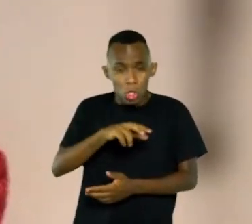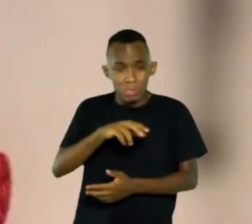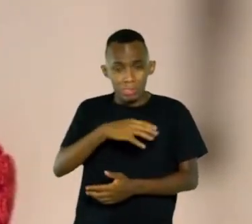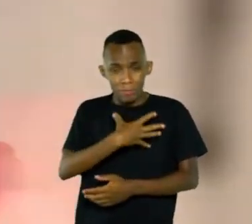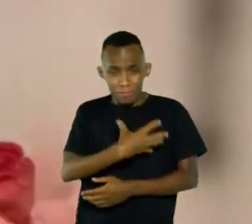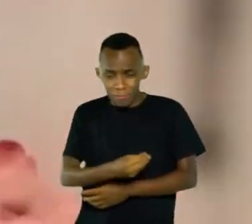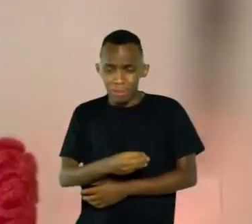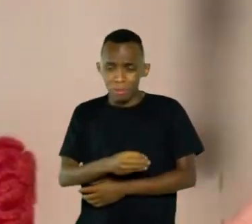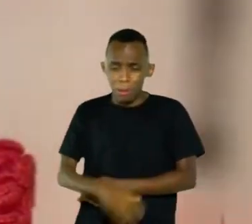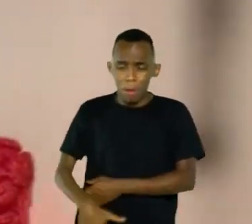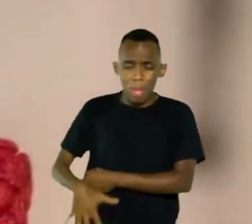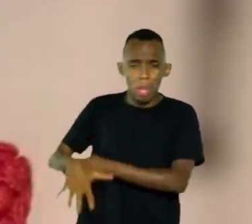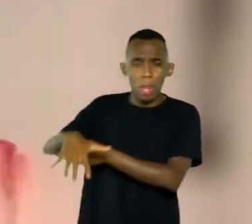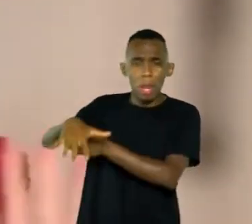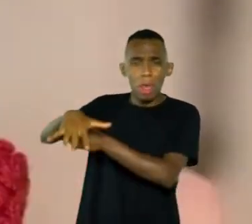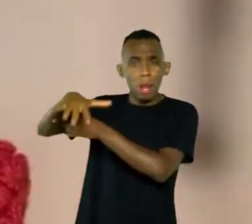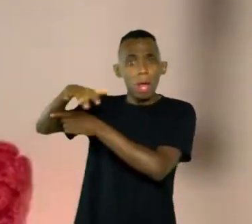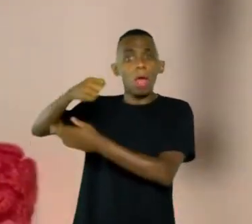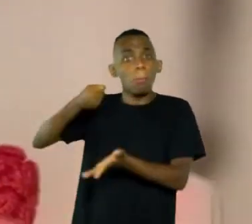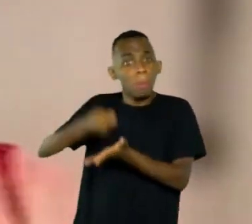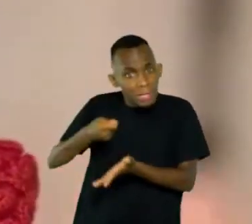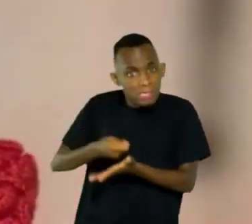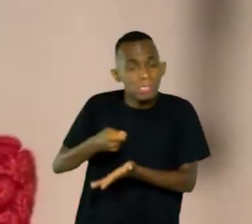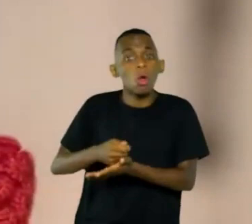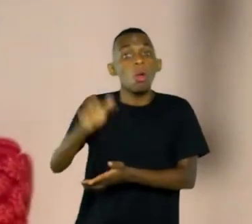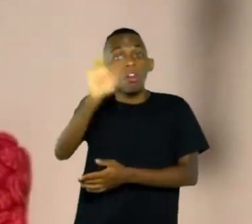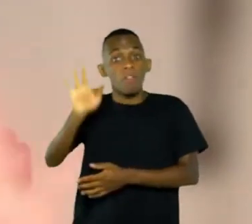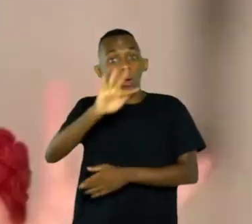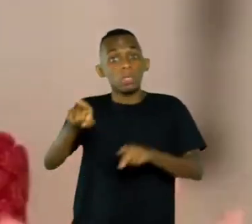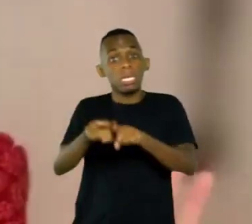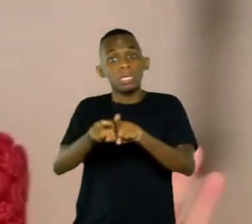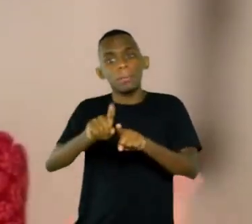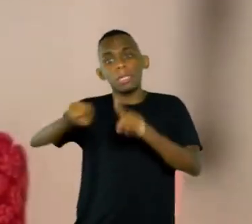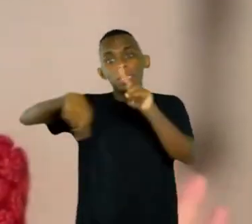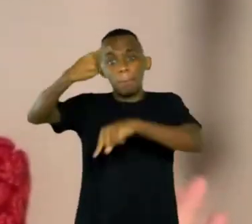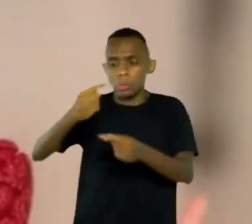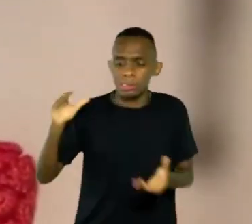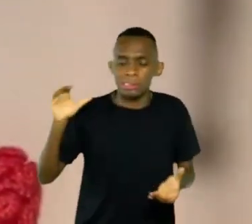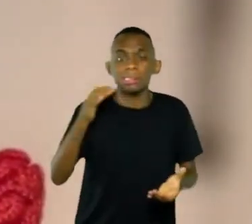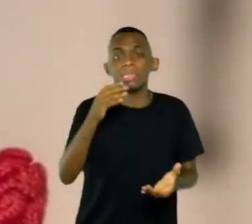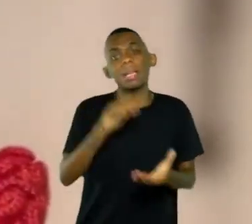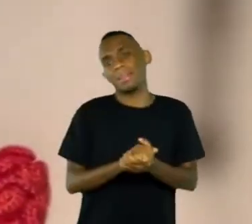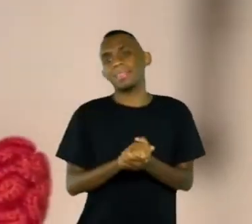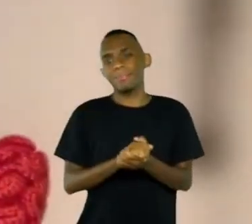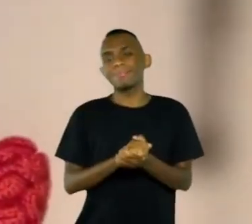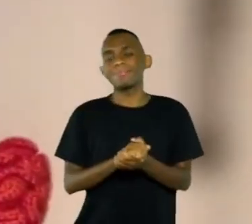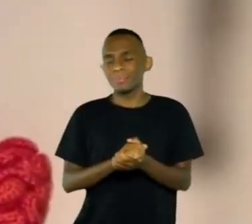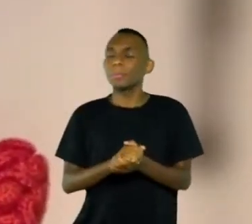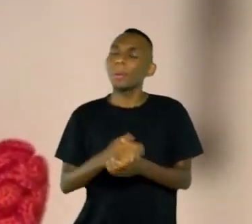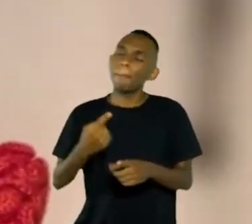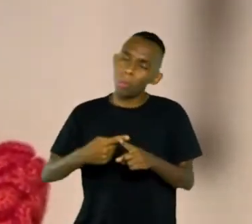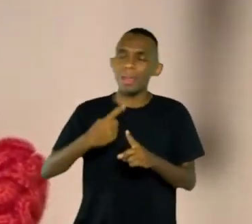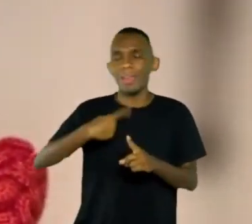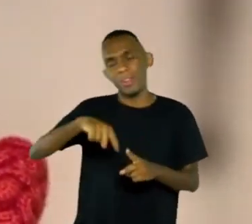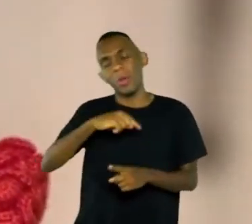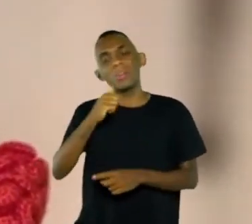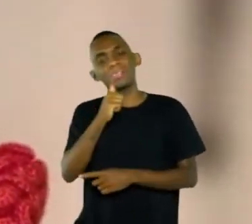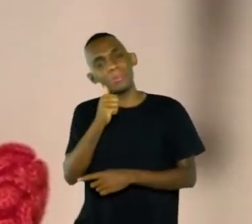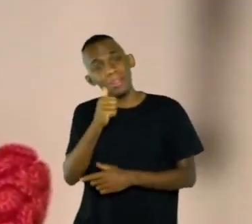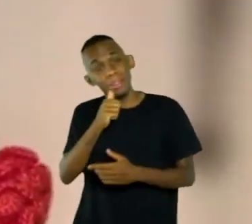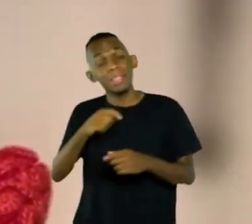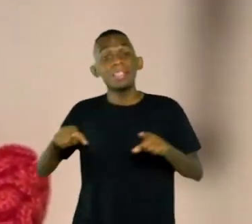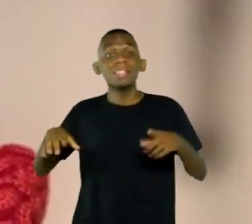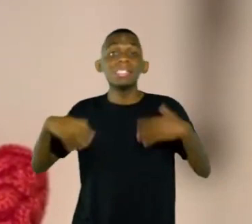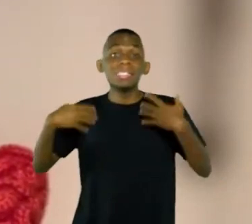vão fazer faculdade e casar. Eu ouvia muito isso na configuração feminina, né? E os livros, eles estavam